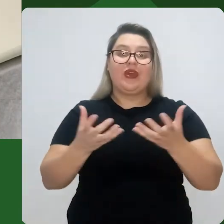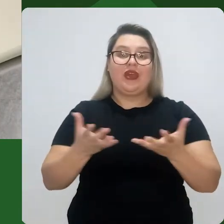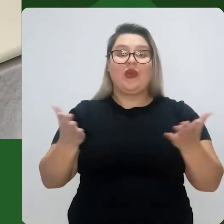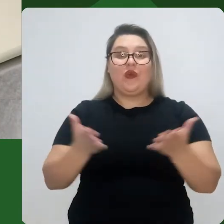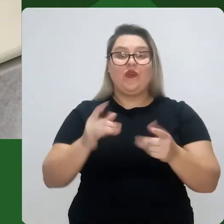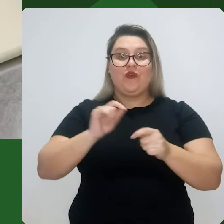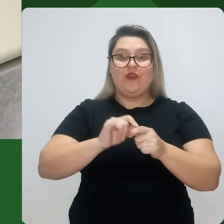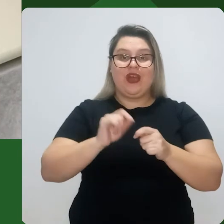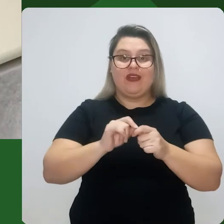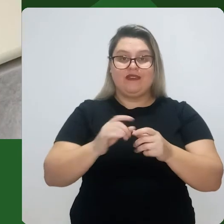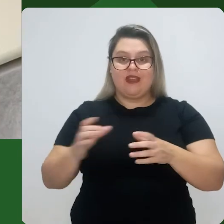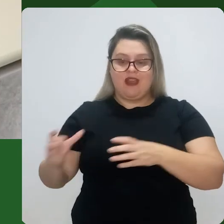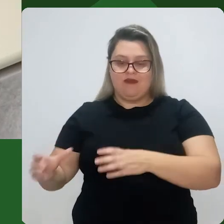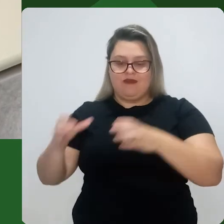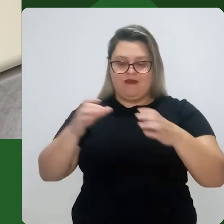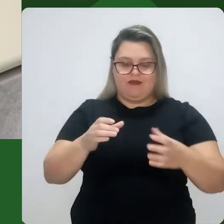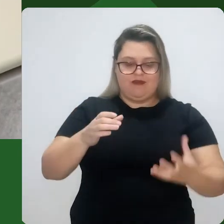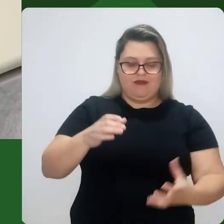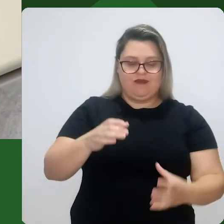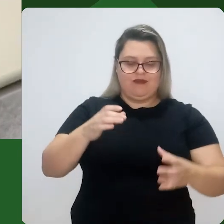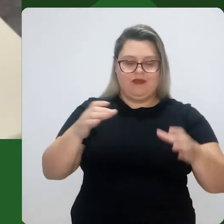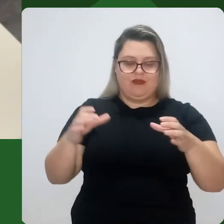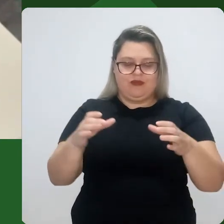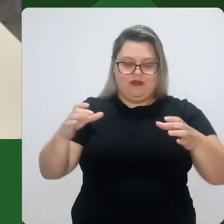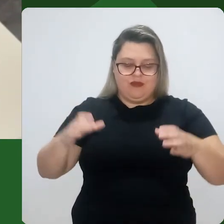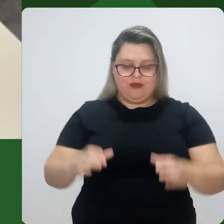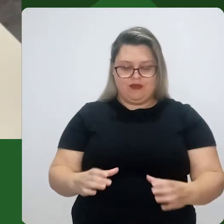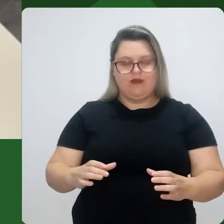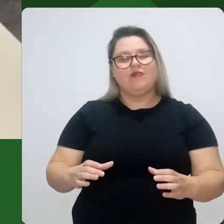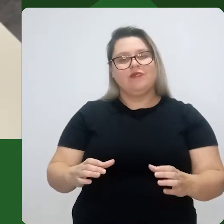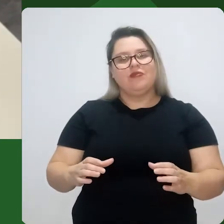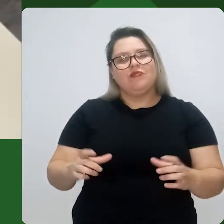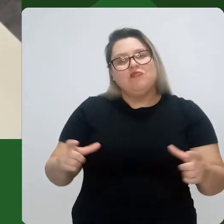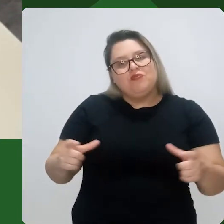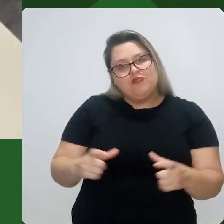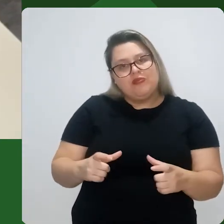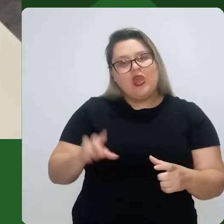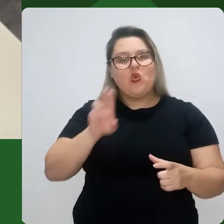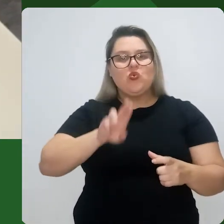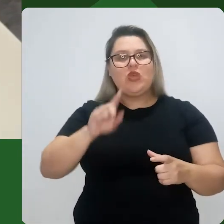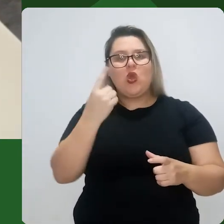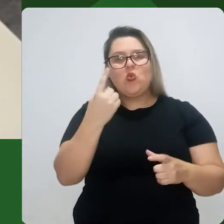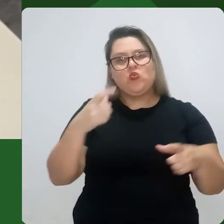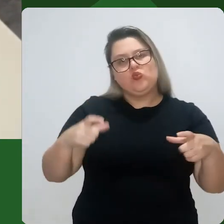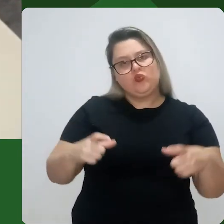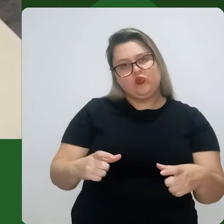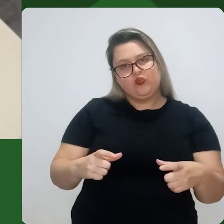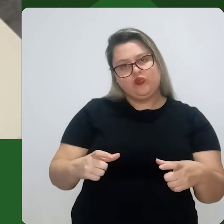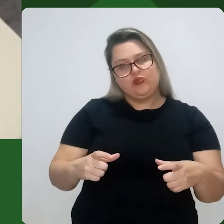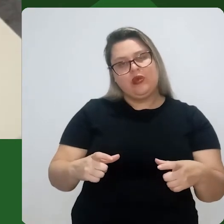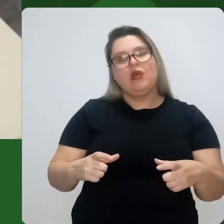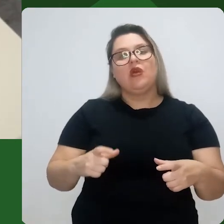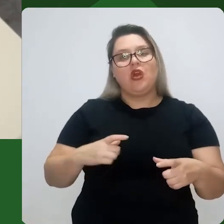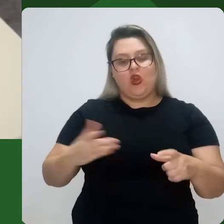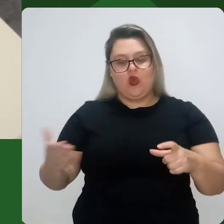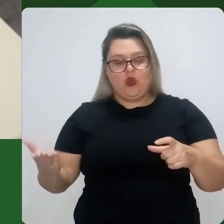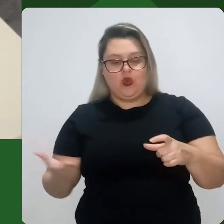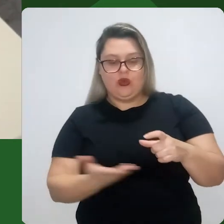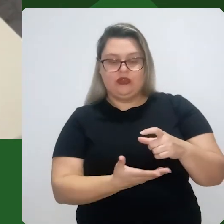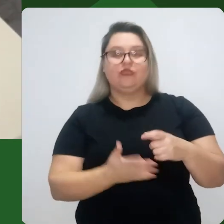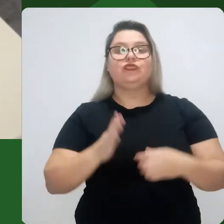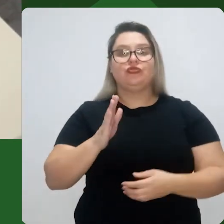fazer hoje uma montagem minimalista, eu utilizei um aro.